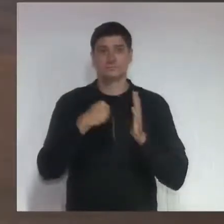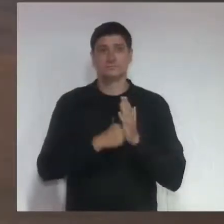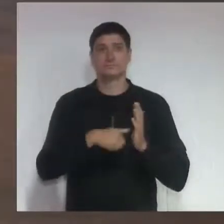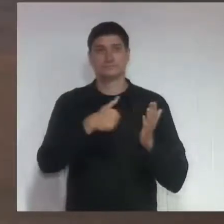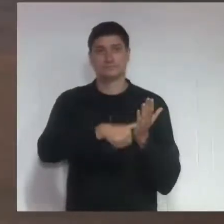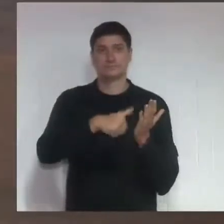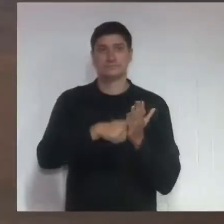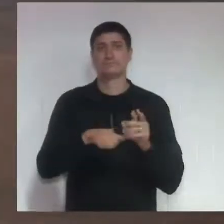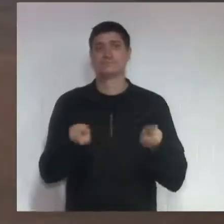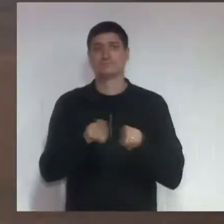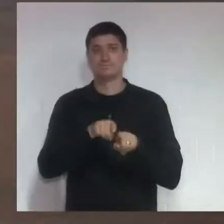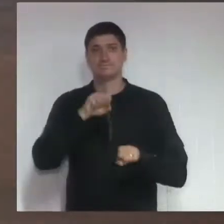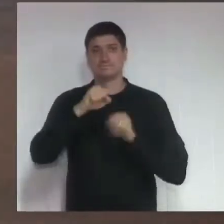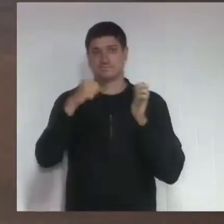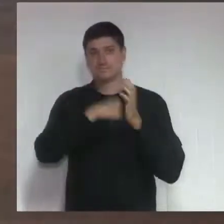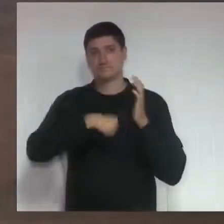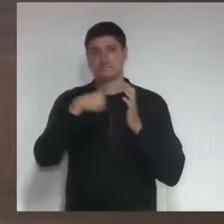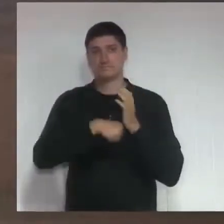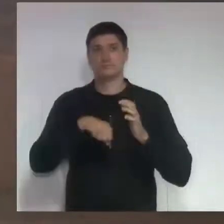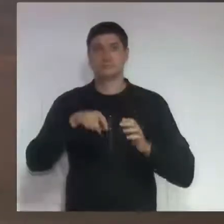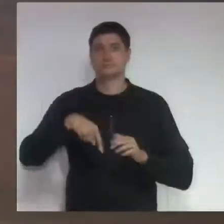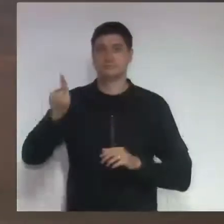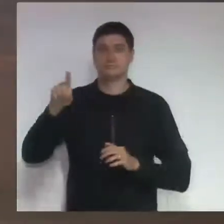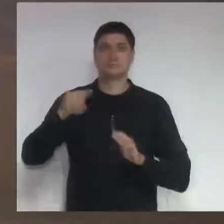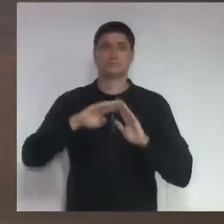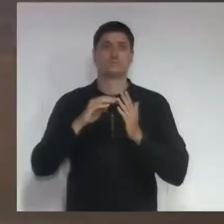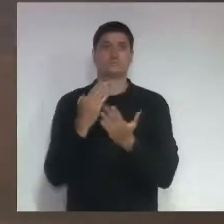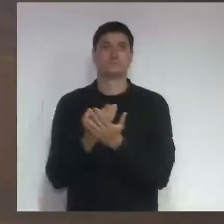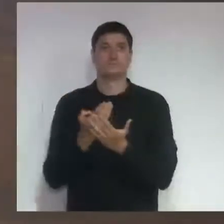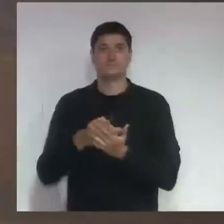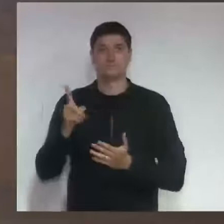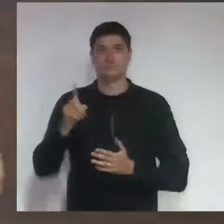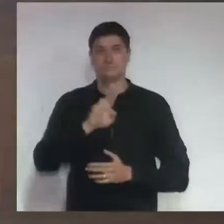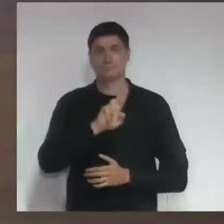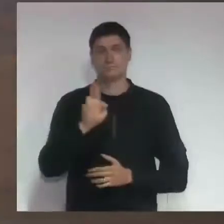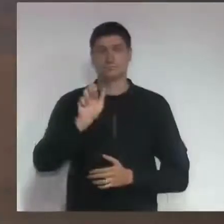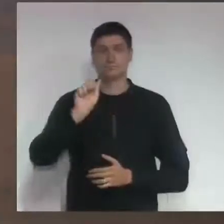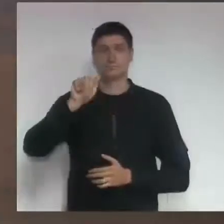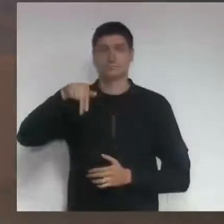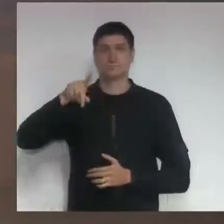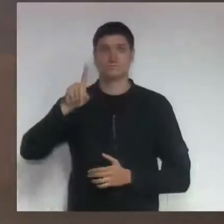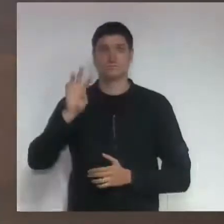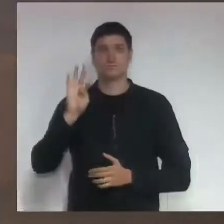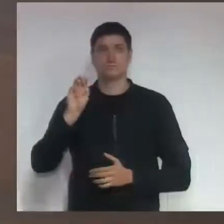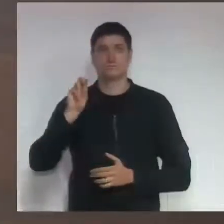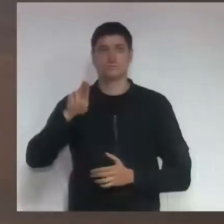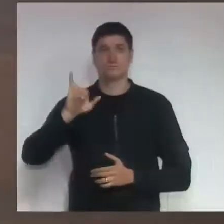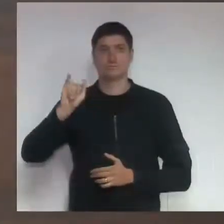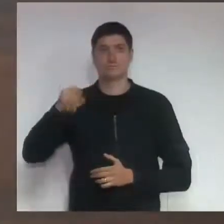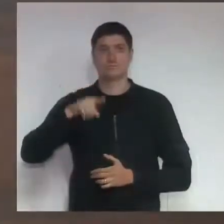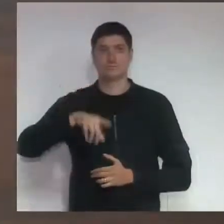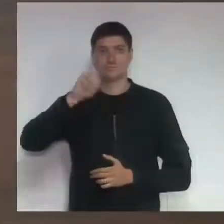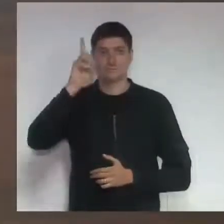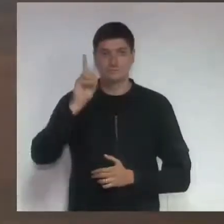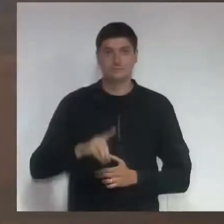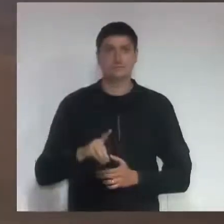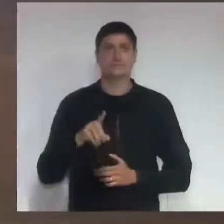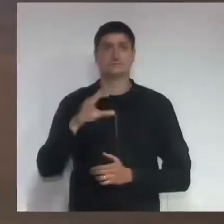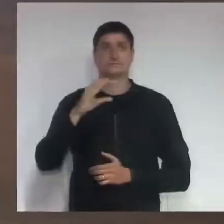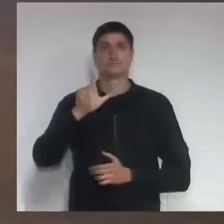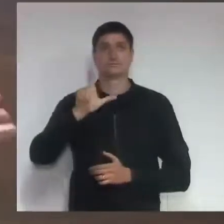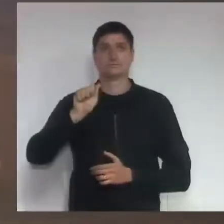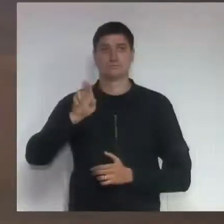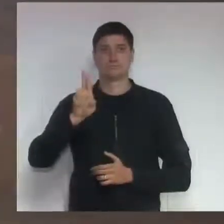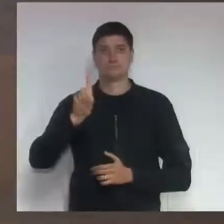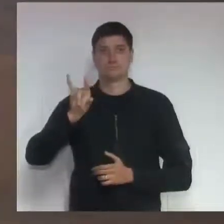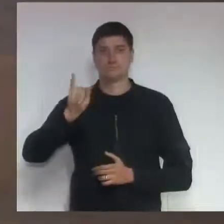presente na escola Antônia Canto e Silva. Então, os parabéns para a diretora Cláudia, que ela repasse os parabéns para